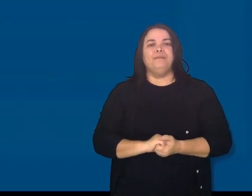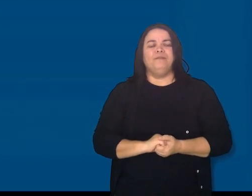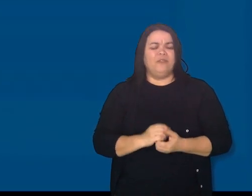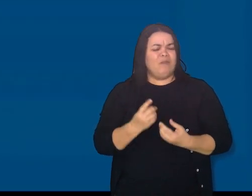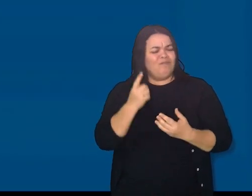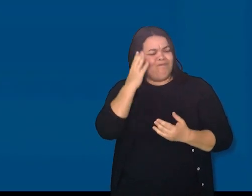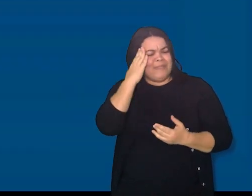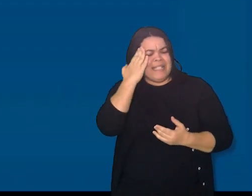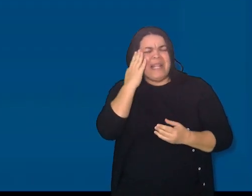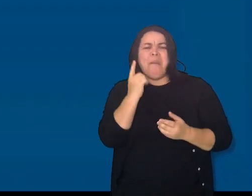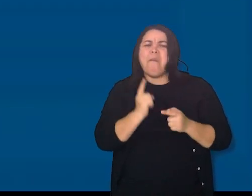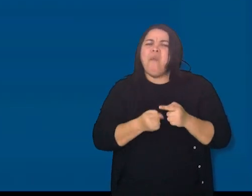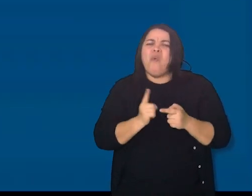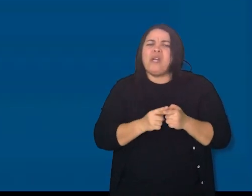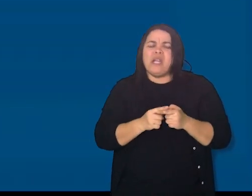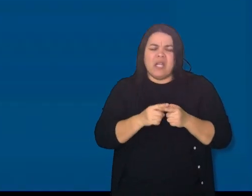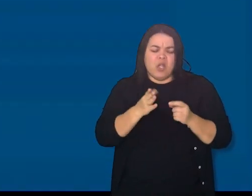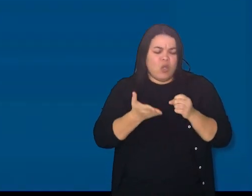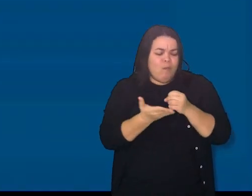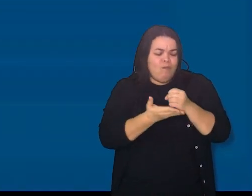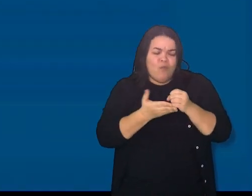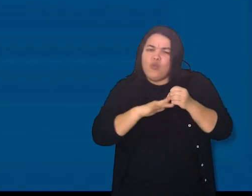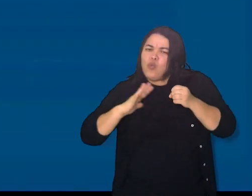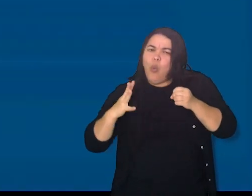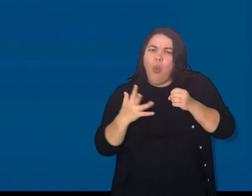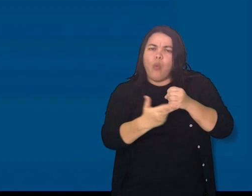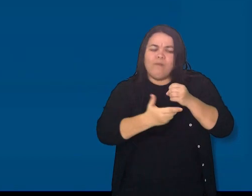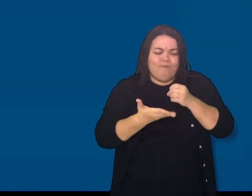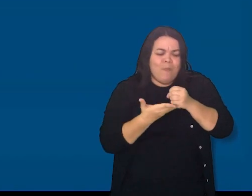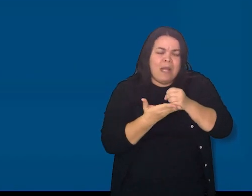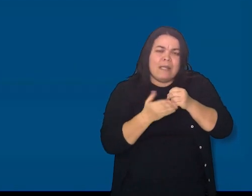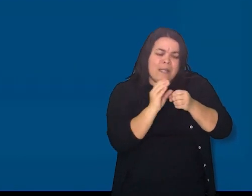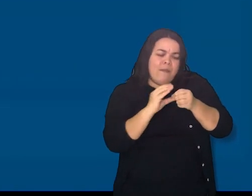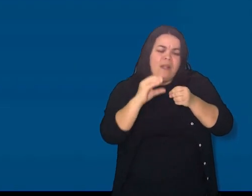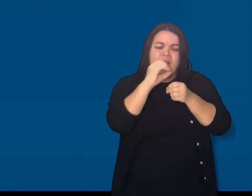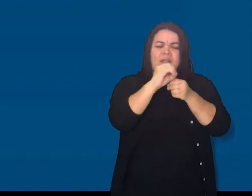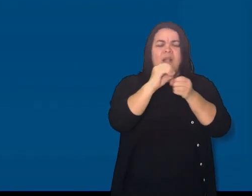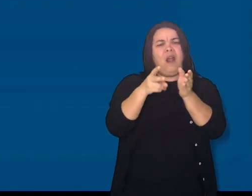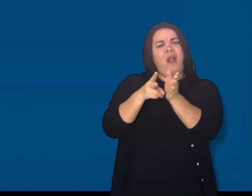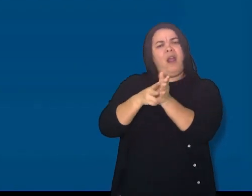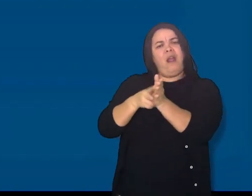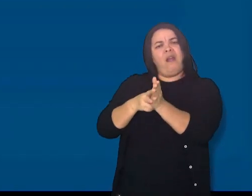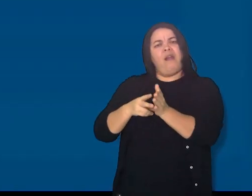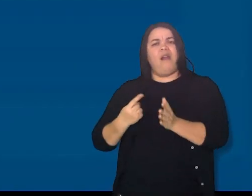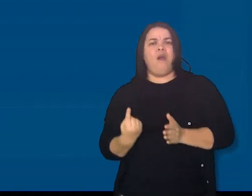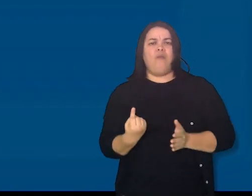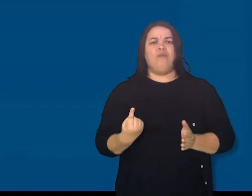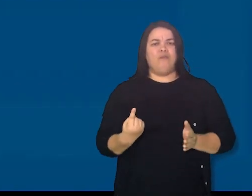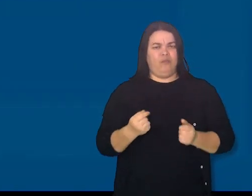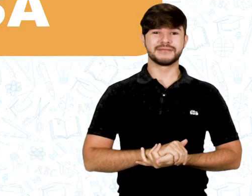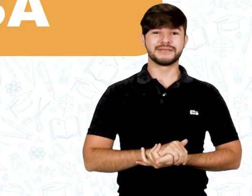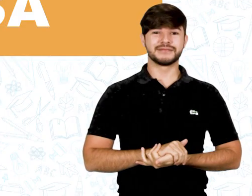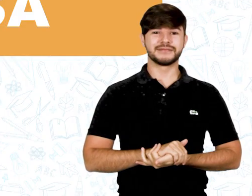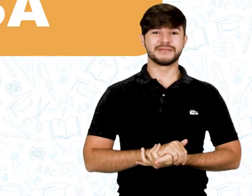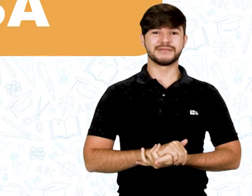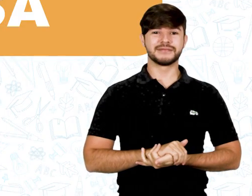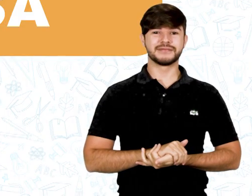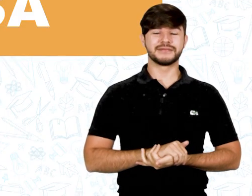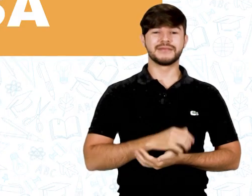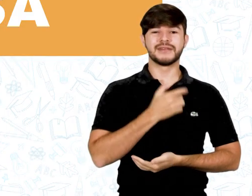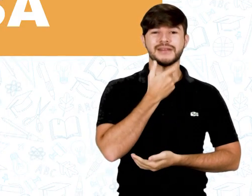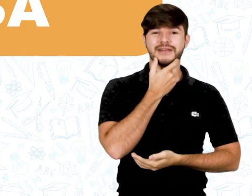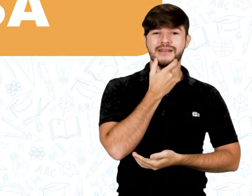nós vamos descobrir aí por que que toda base elevada a zero é igual a 1, perfeito?